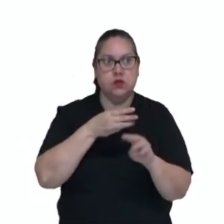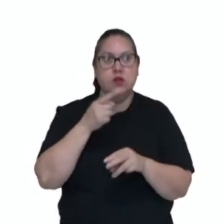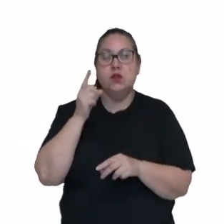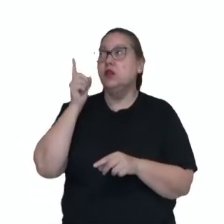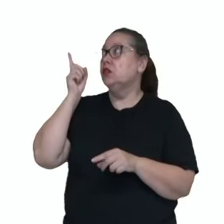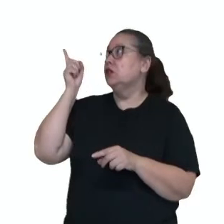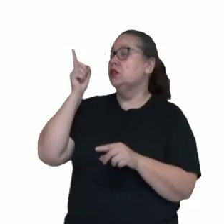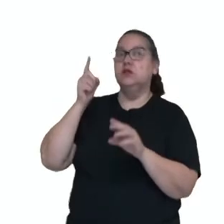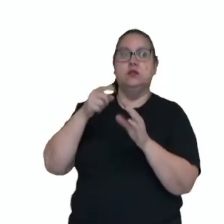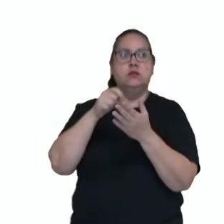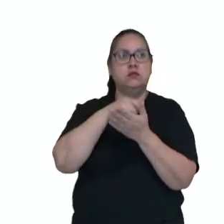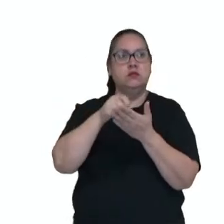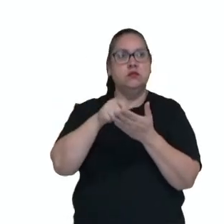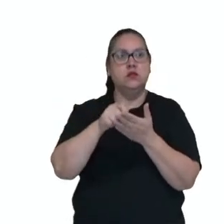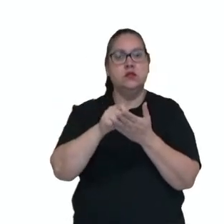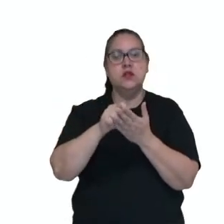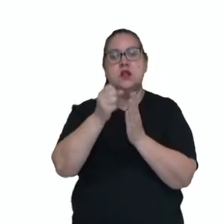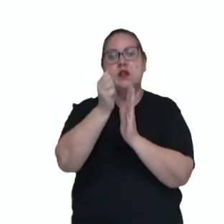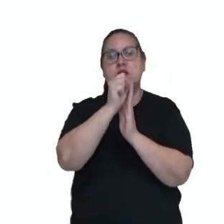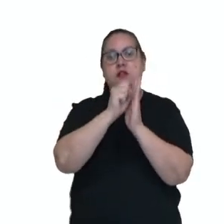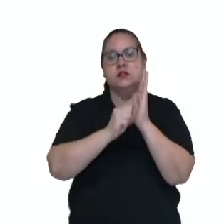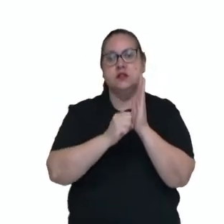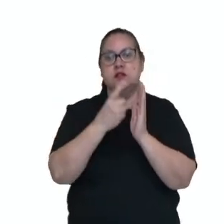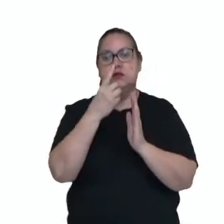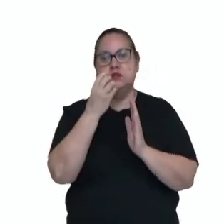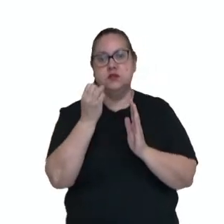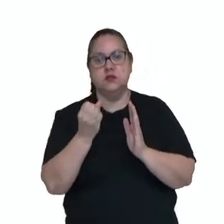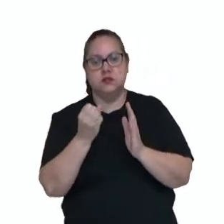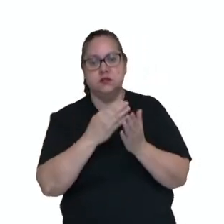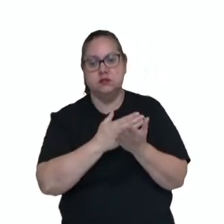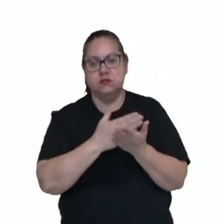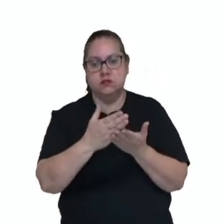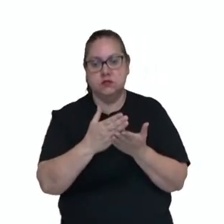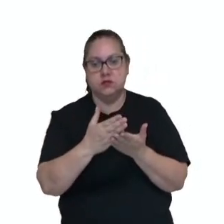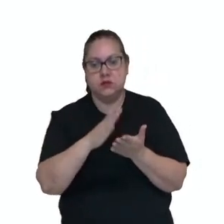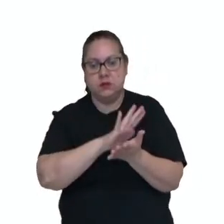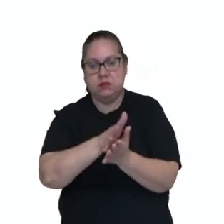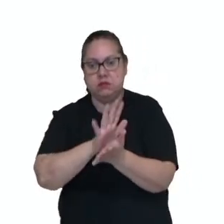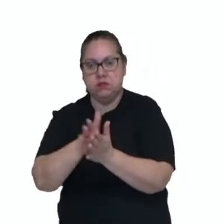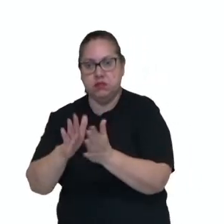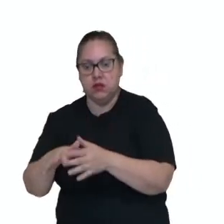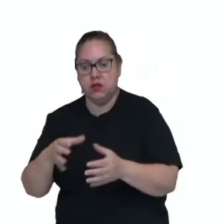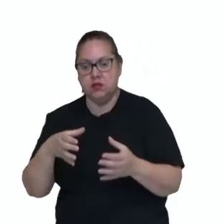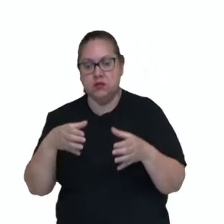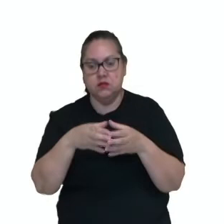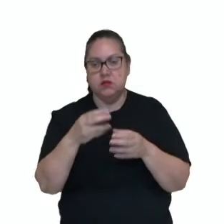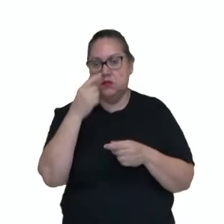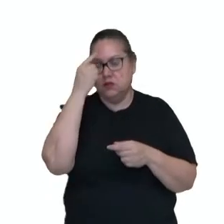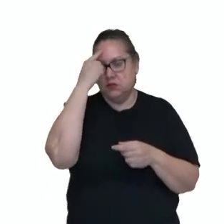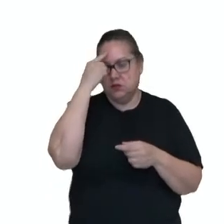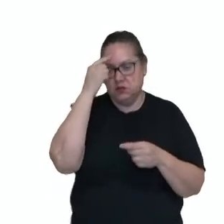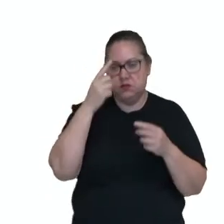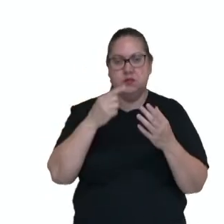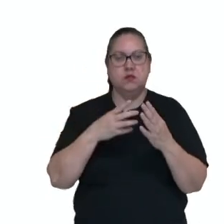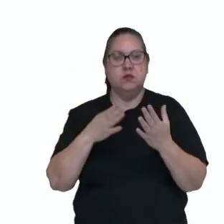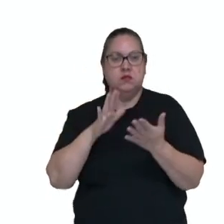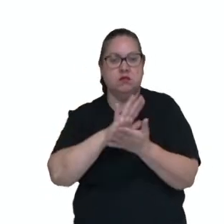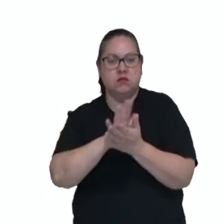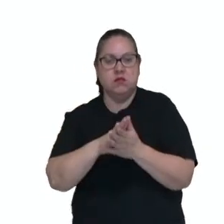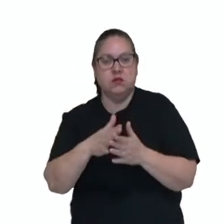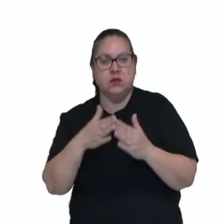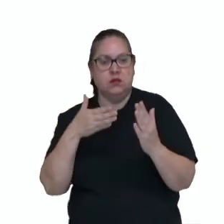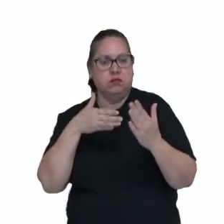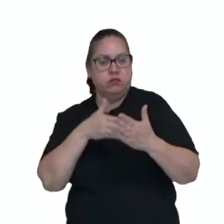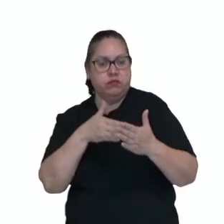foram produzidas exclusivamente pelos europeus. O processo de extermínio da população indígena, incluindo suas memórias, fontes de conhecimento, acabaram limitando